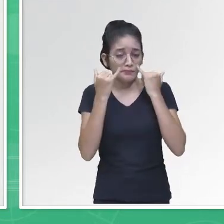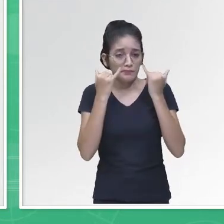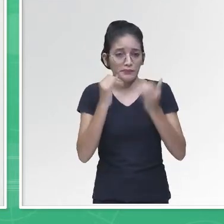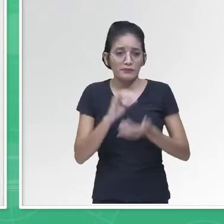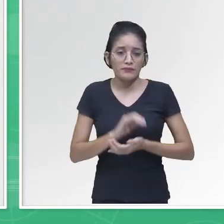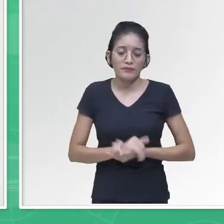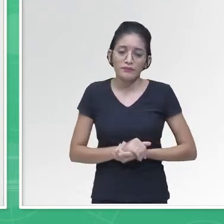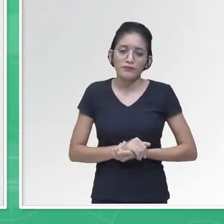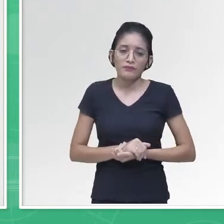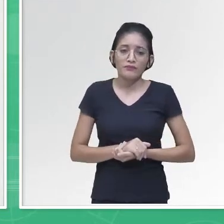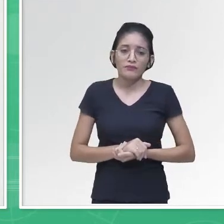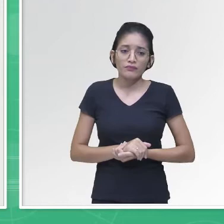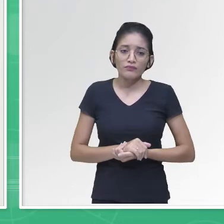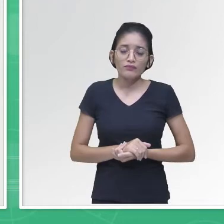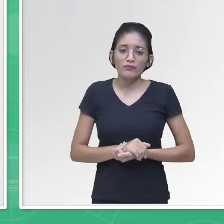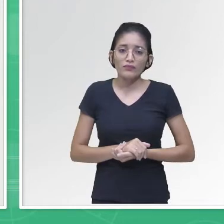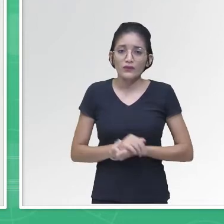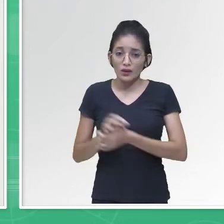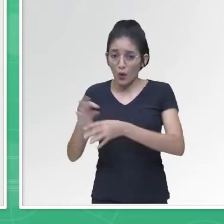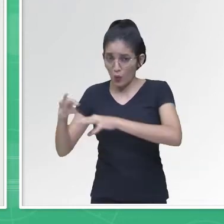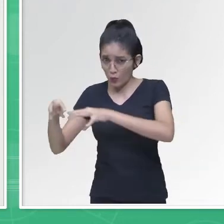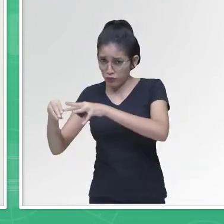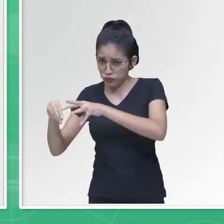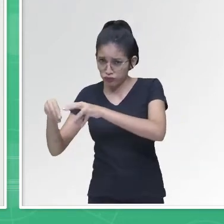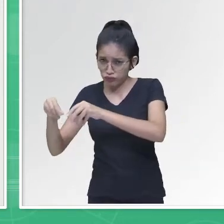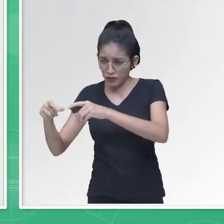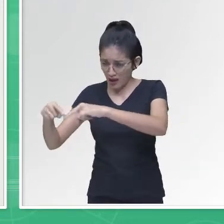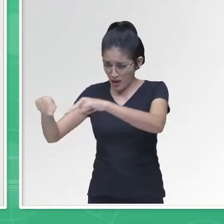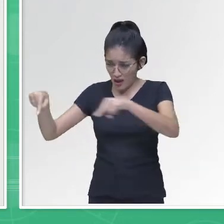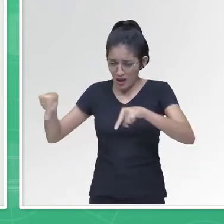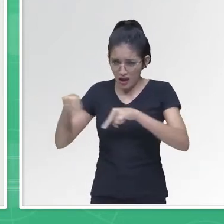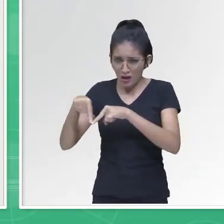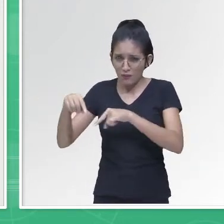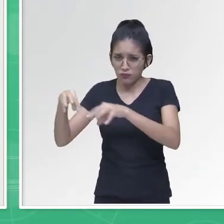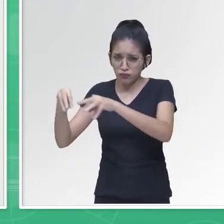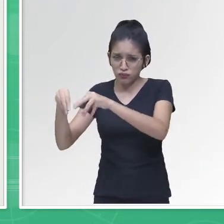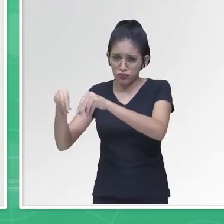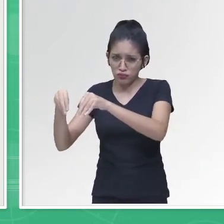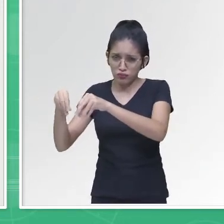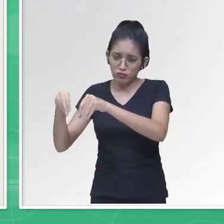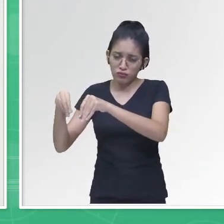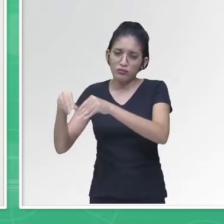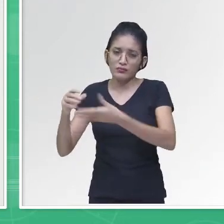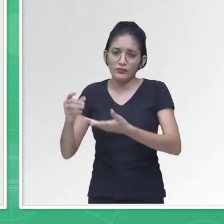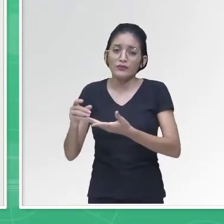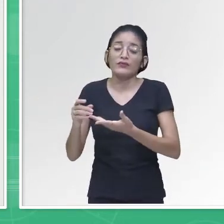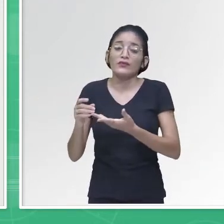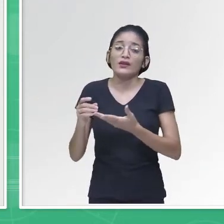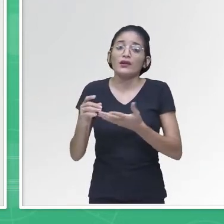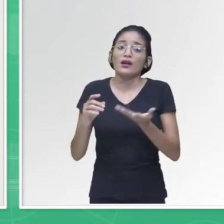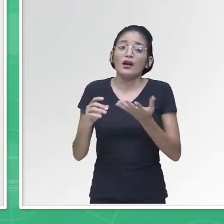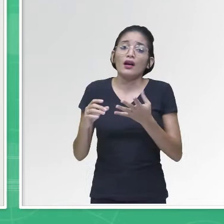o coeficiente de solubilidade do cloreto de sódio é igual a